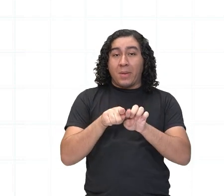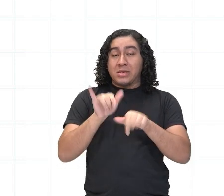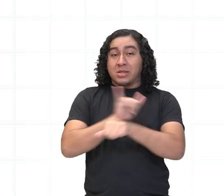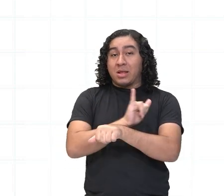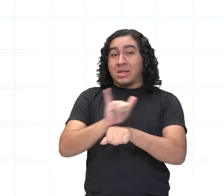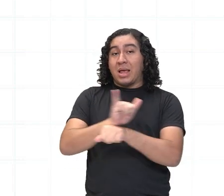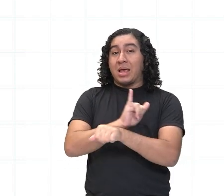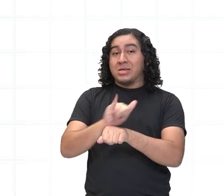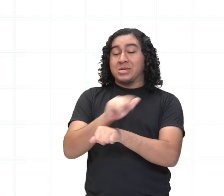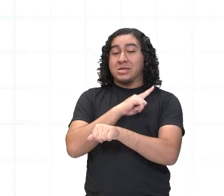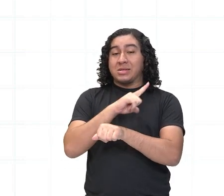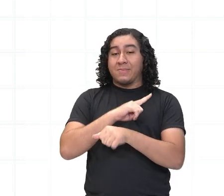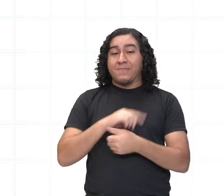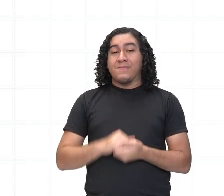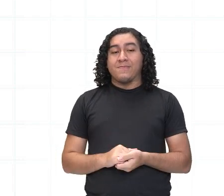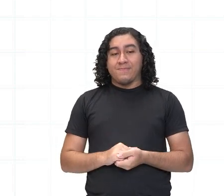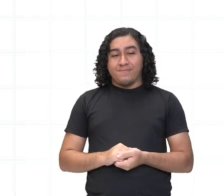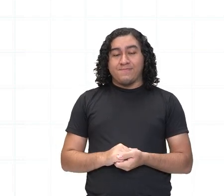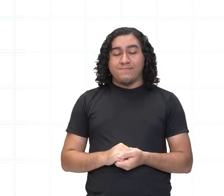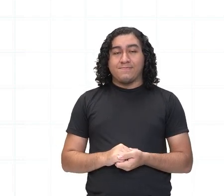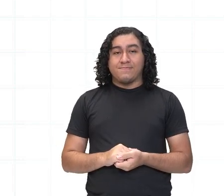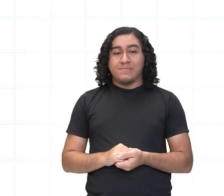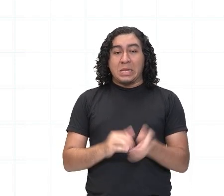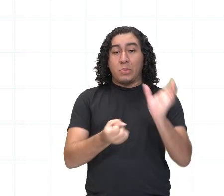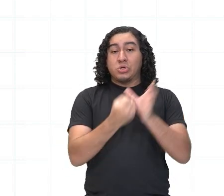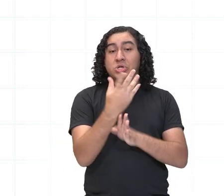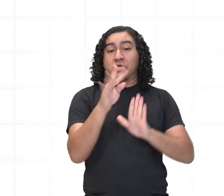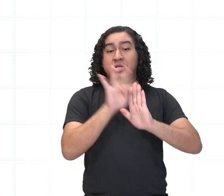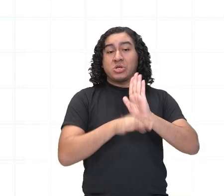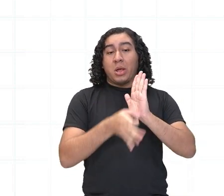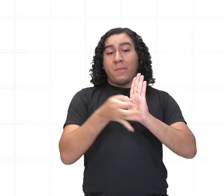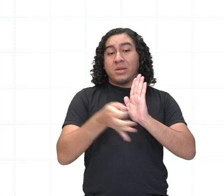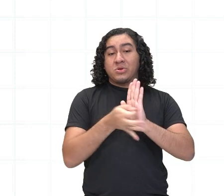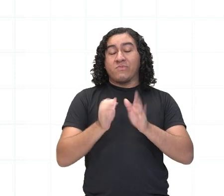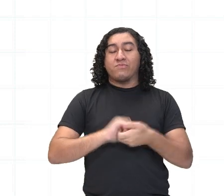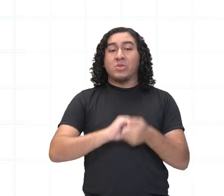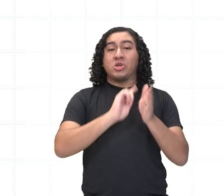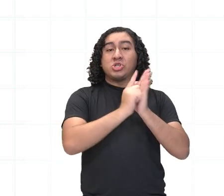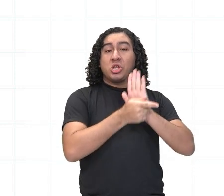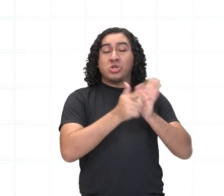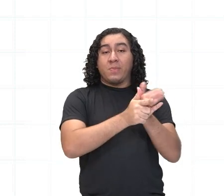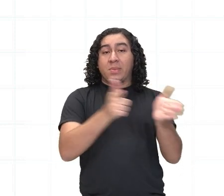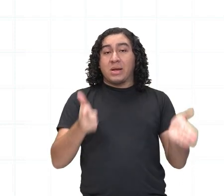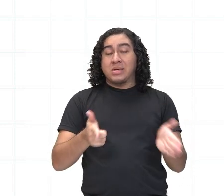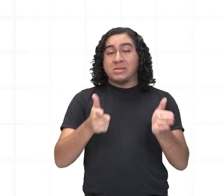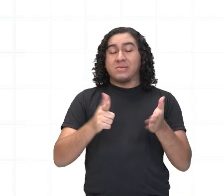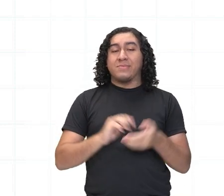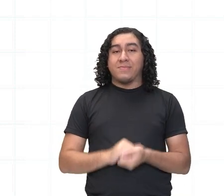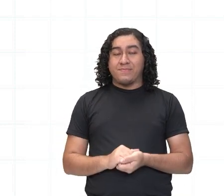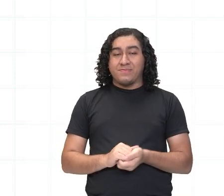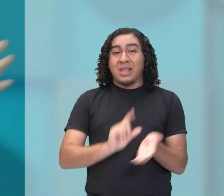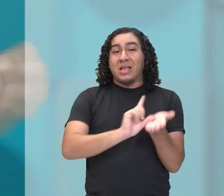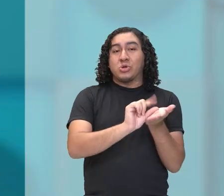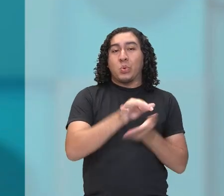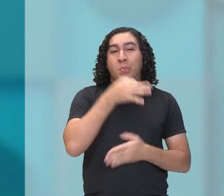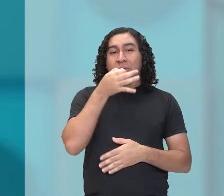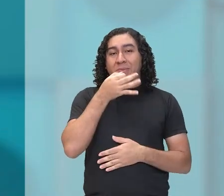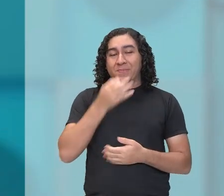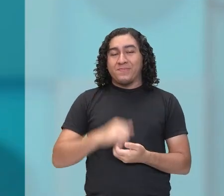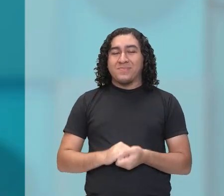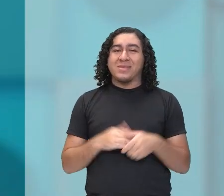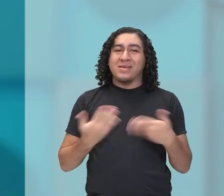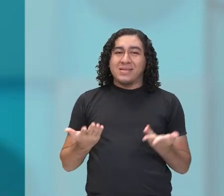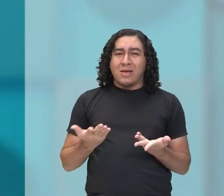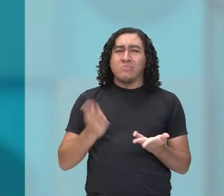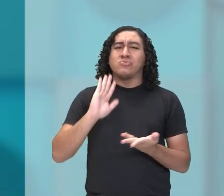estratégias de convencimento, produção de textos argumentativos, gêneros de imprensa, artigo de opinião. Então,